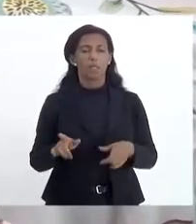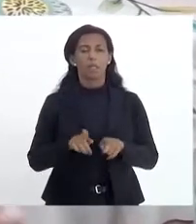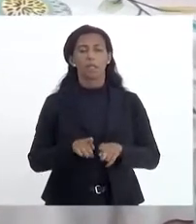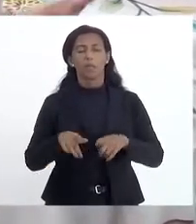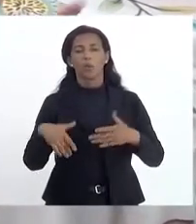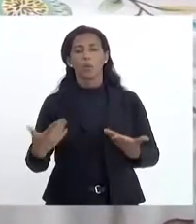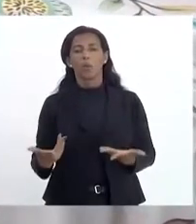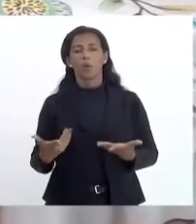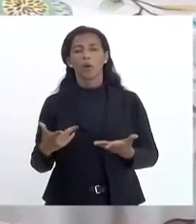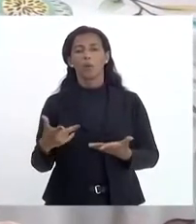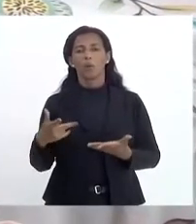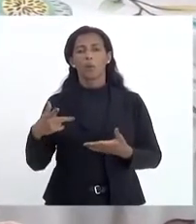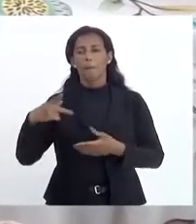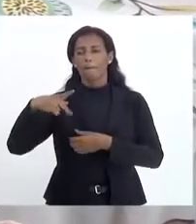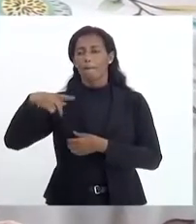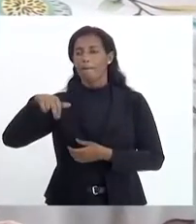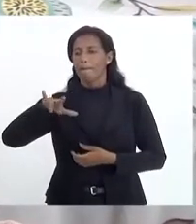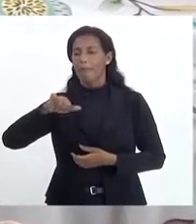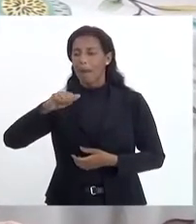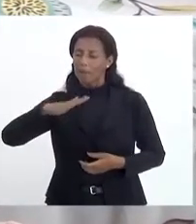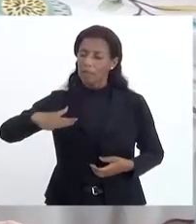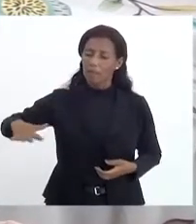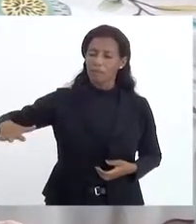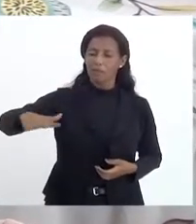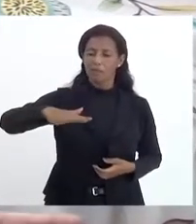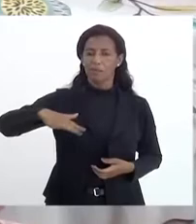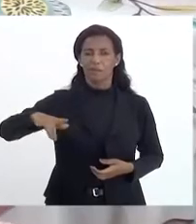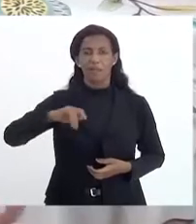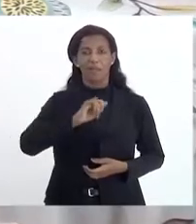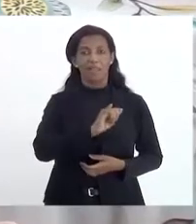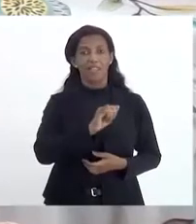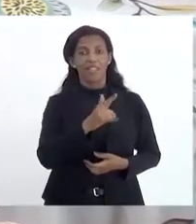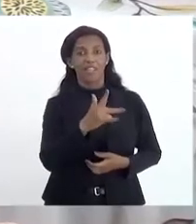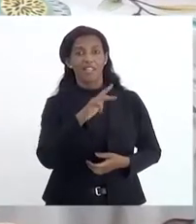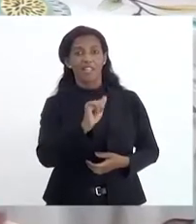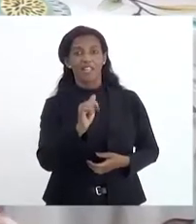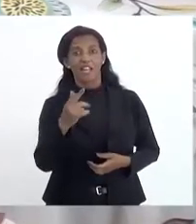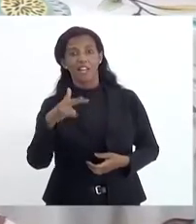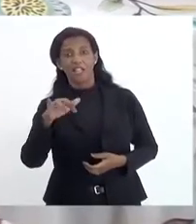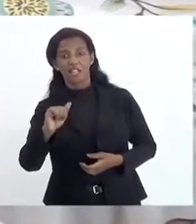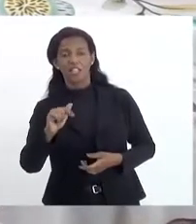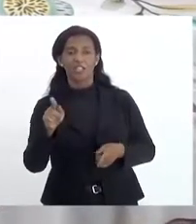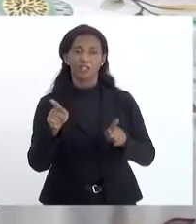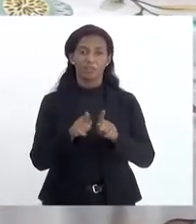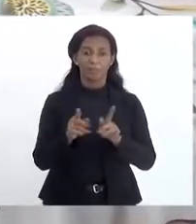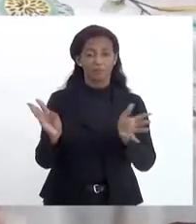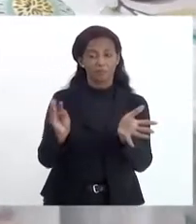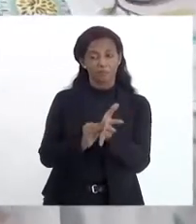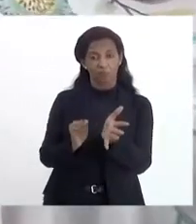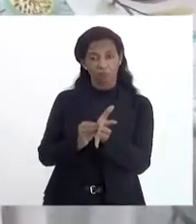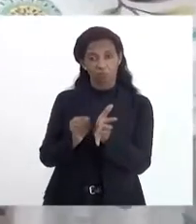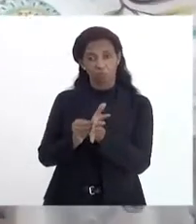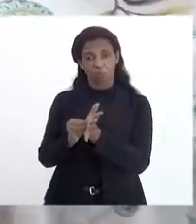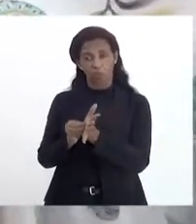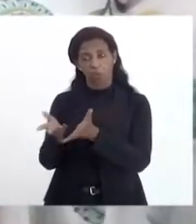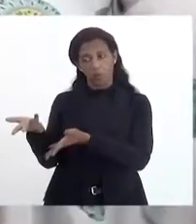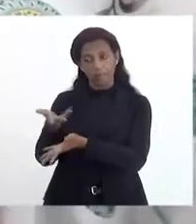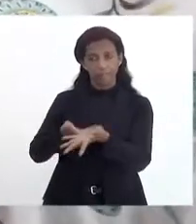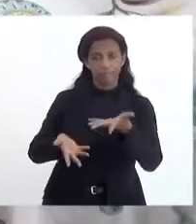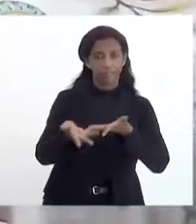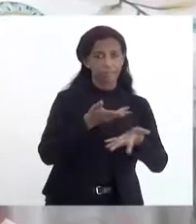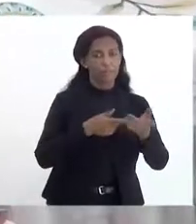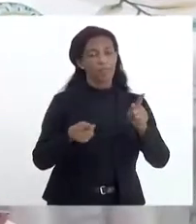quando o Parque Estadual da Ilha Grande foi criado, o município não tenha sido escutado, quando essas unidades também